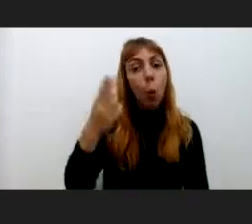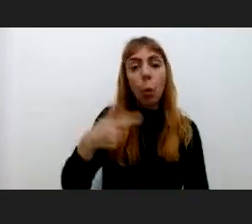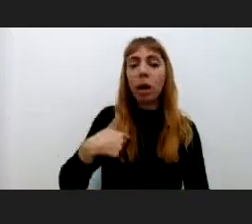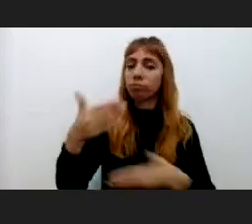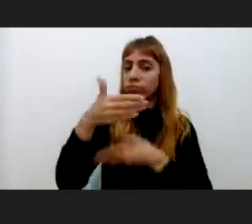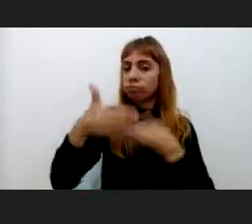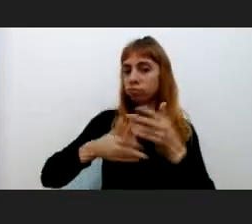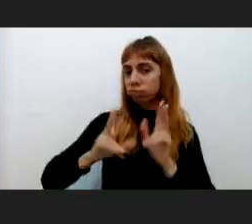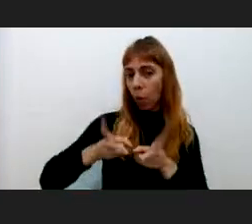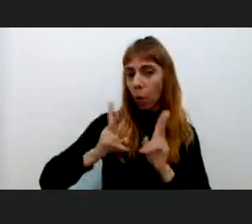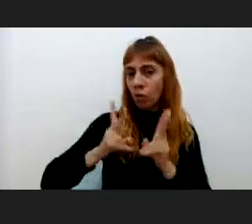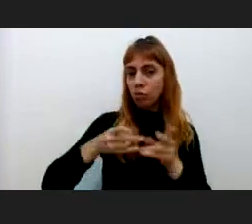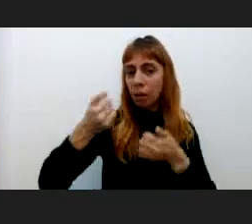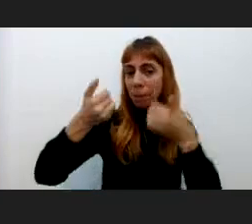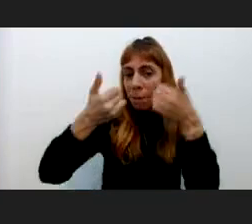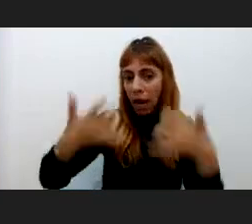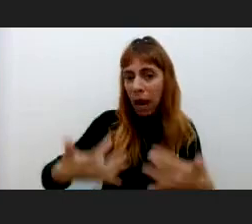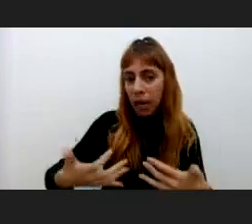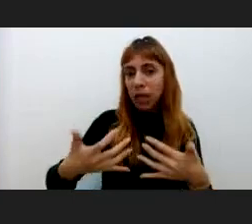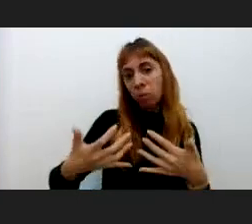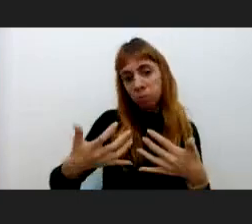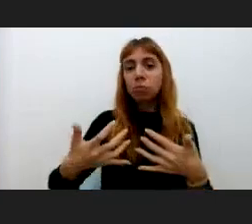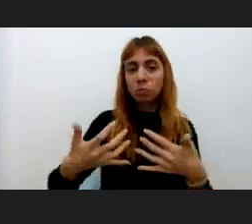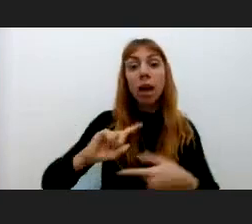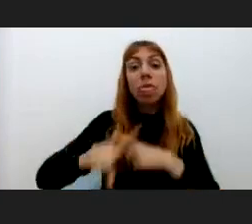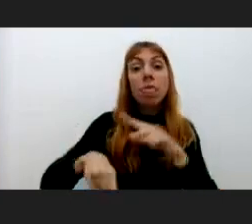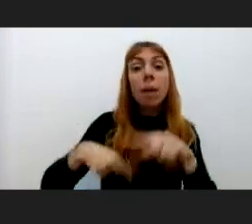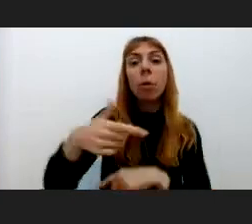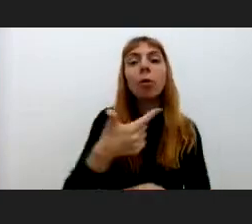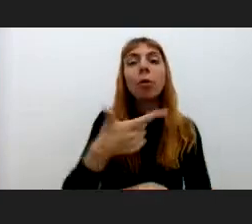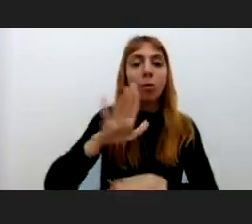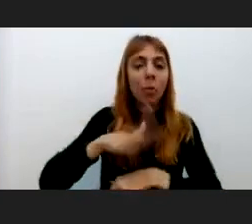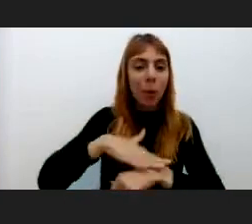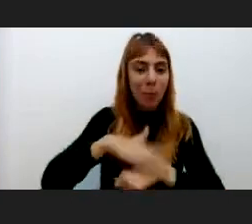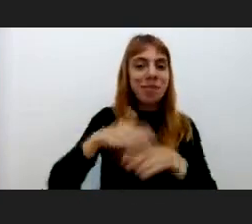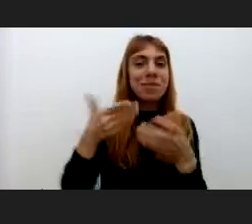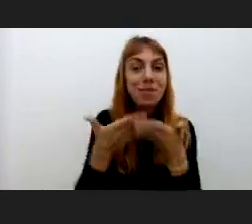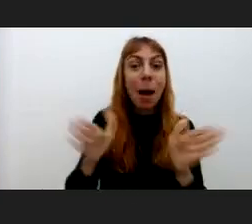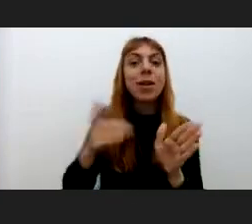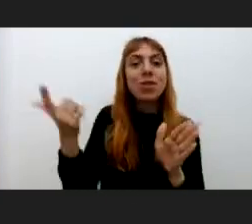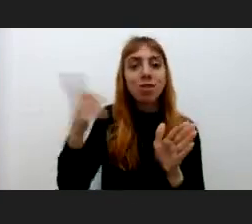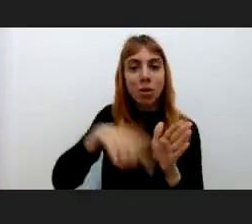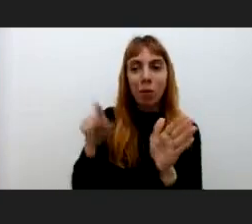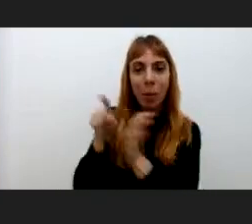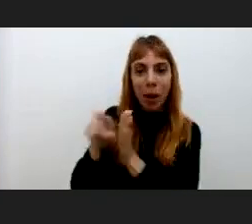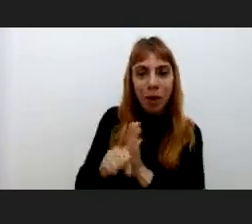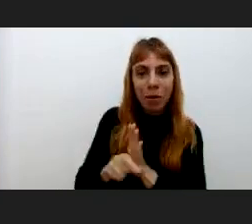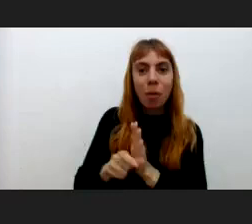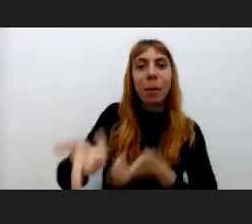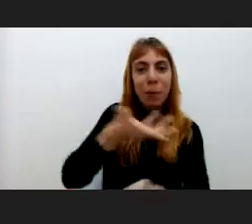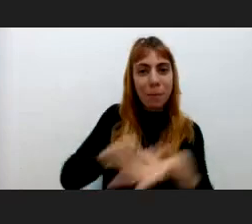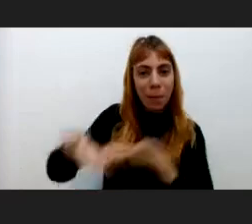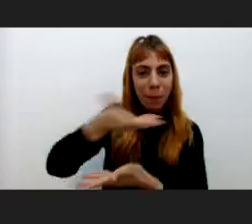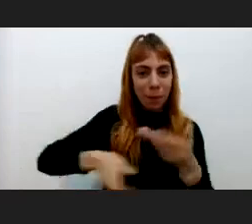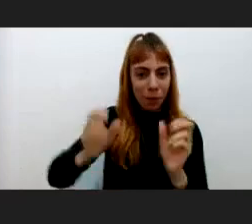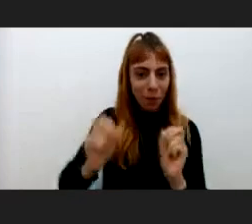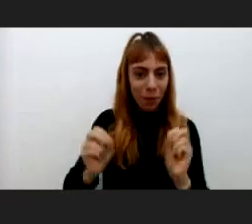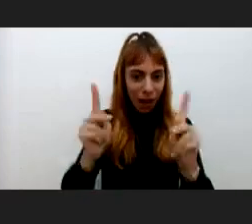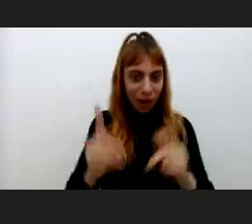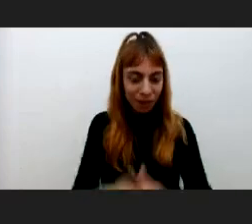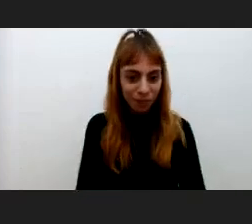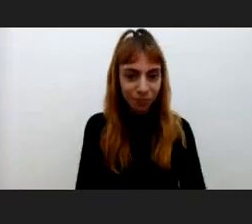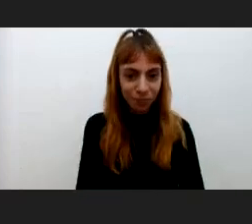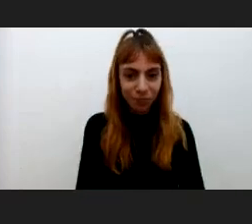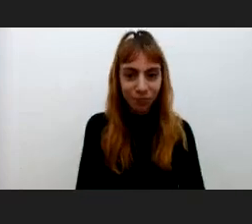um pouco e em outro momento a gente abre para mais perguntas. Estou vendo aqui, deixa eu ver se tem